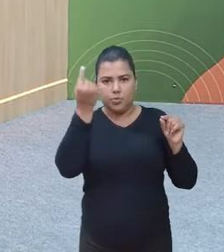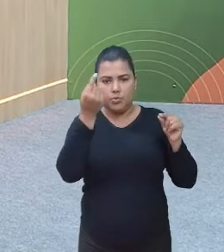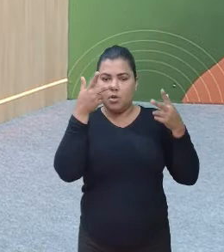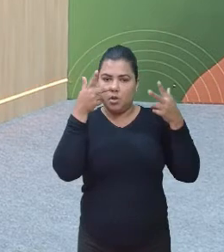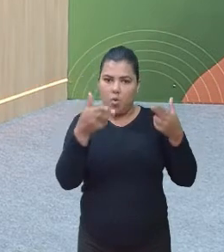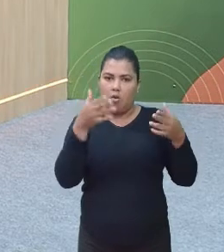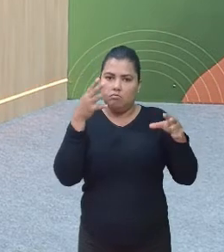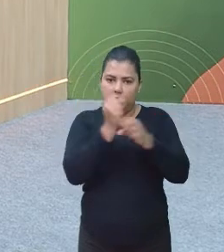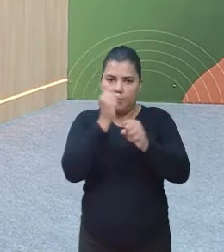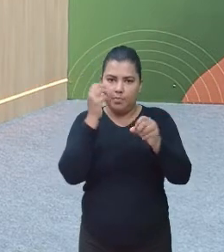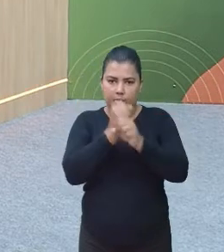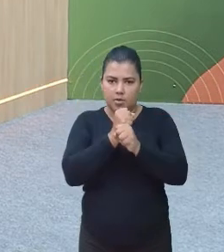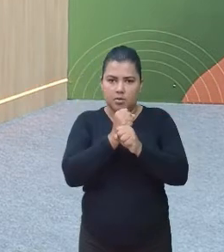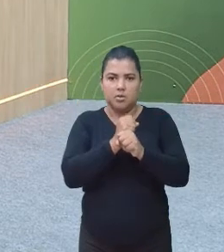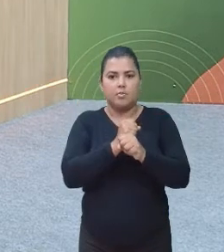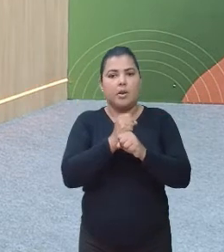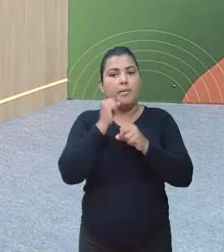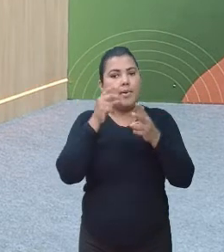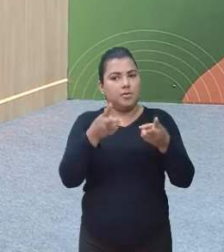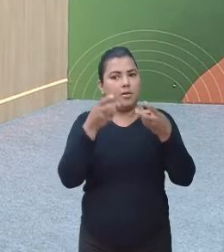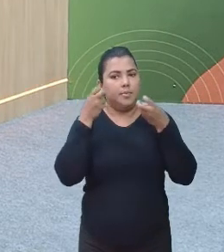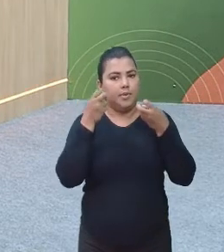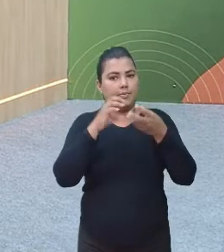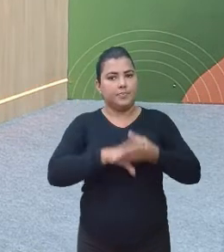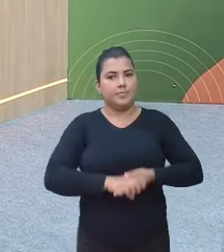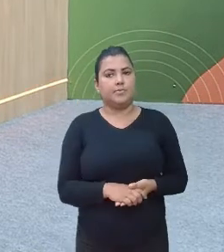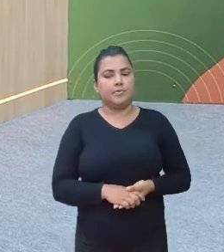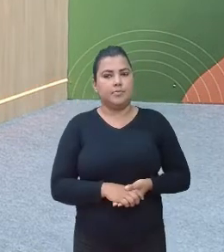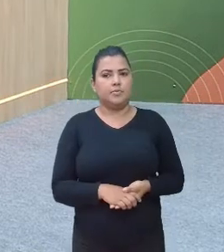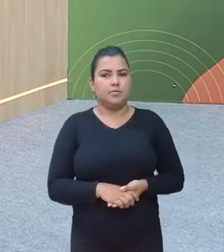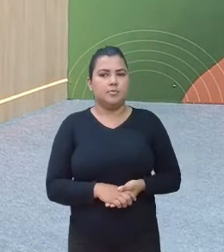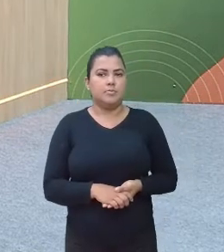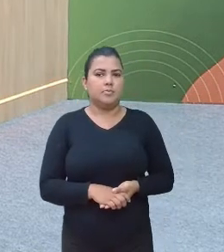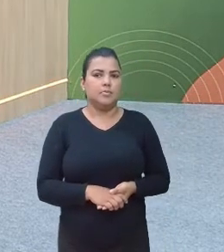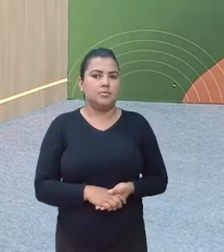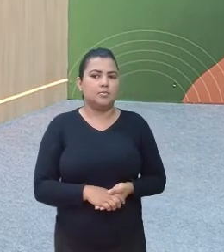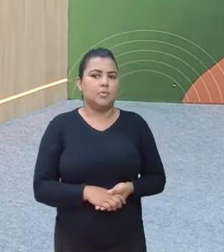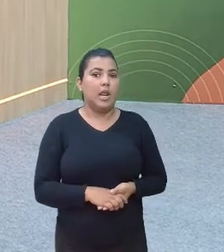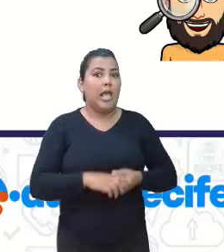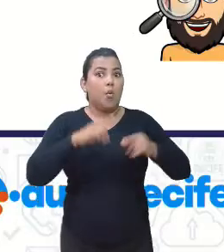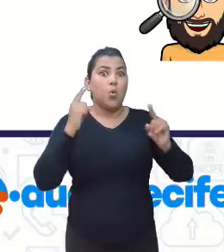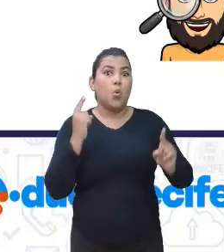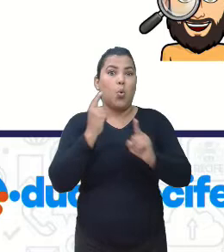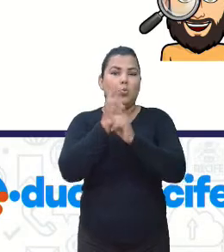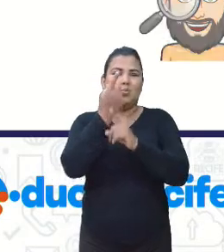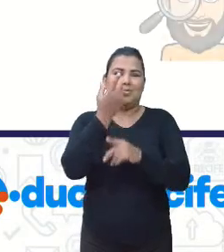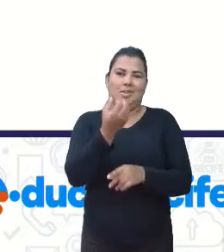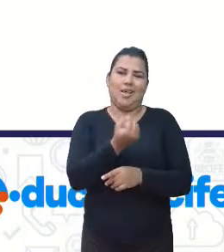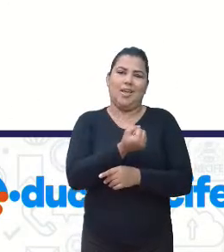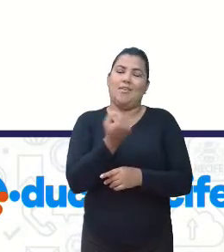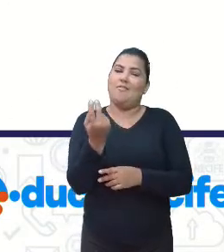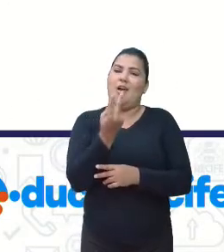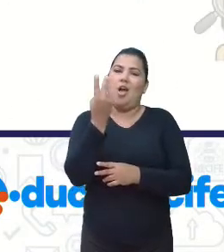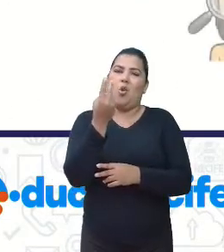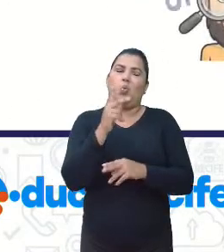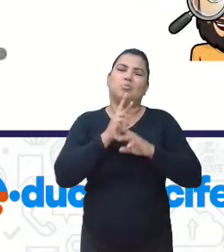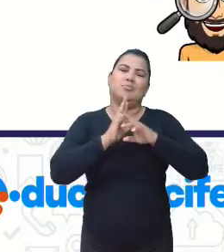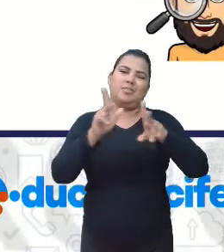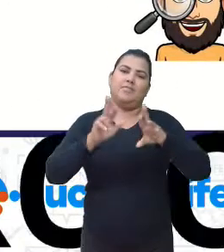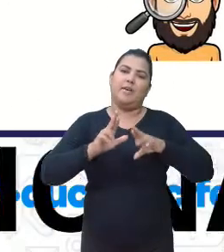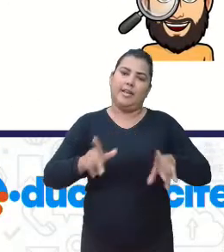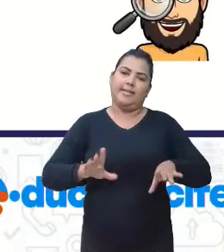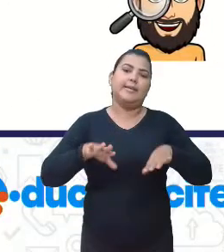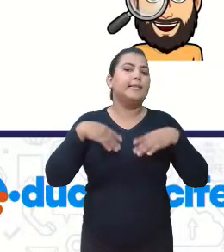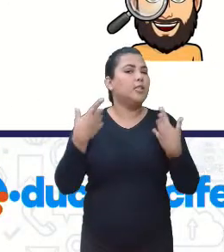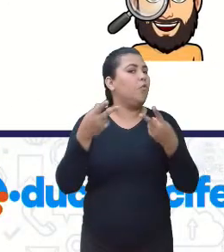gente tentar verificar. Então, perceba que fazendo isso, eu encontrei valores diferentes. Encontrando valores diferentes,